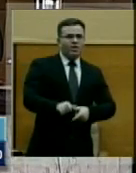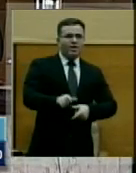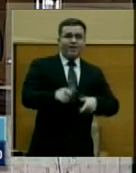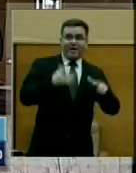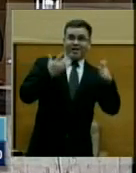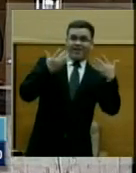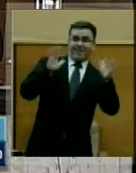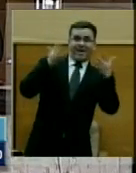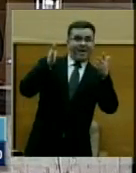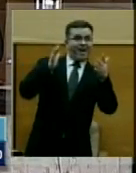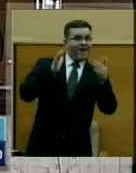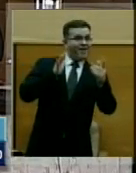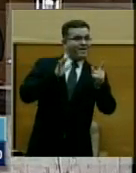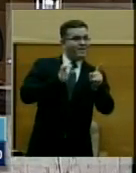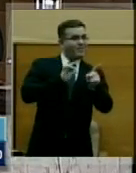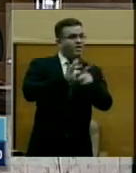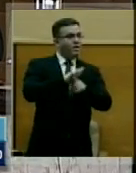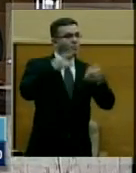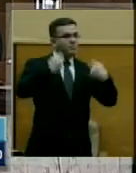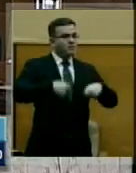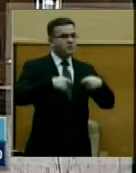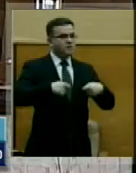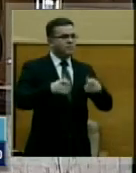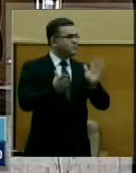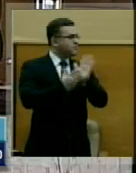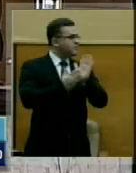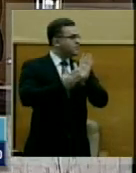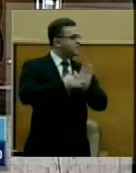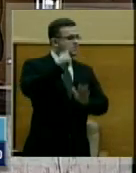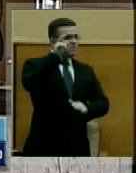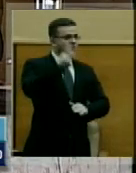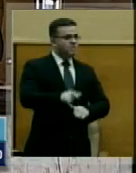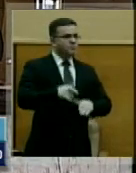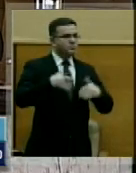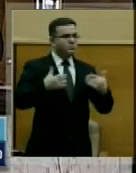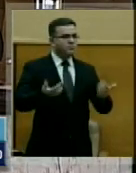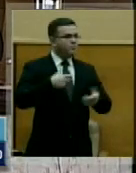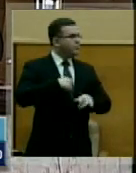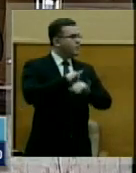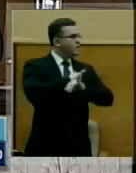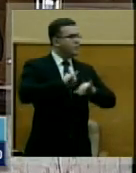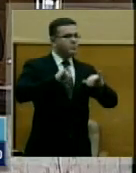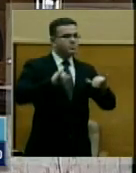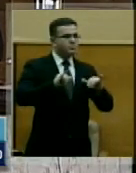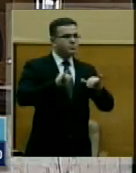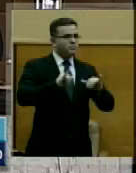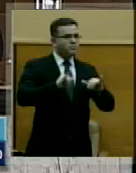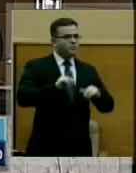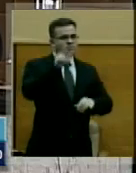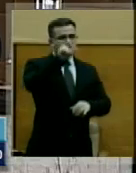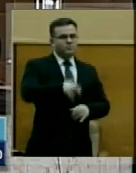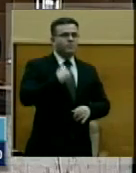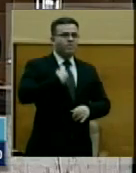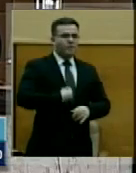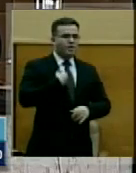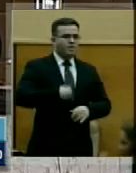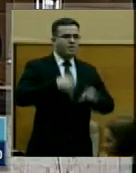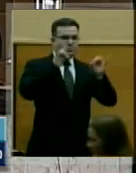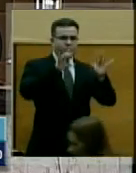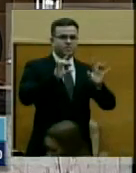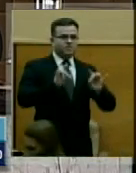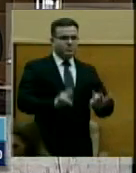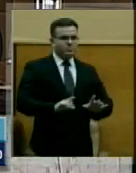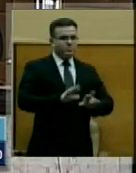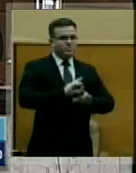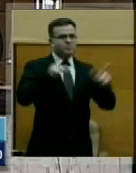Significa elevá-lo, glorificá-lo. Em outras palavras, é dizer que sua existência é sublime, fora do